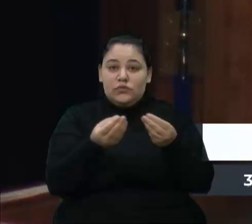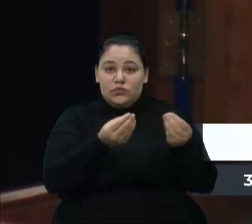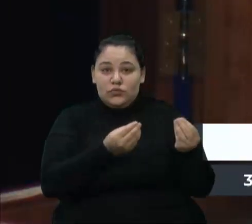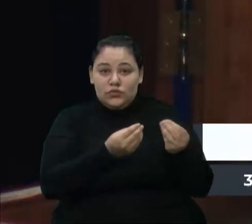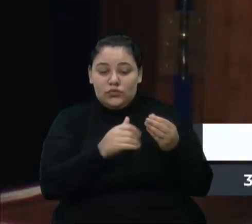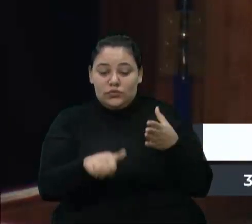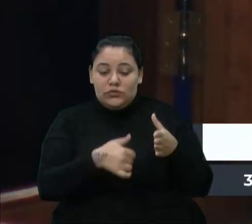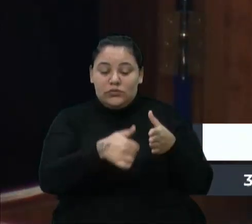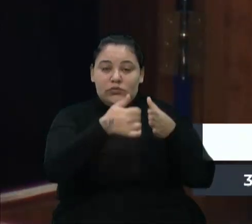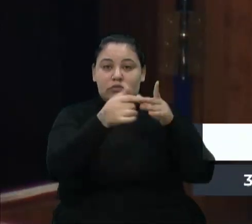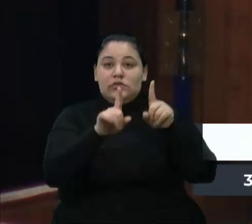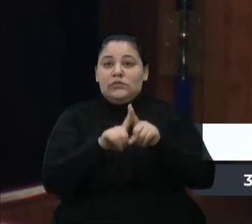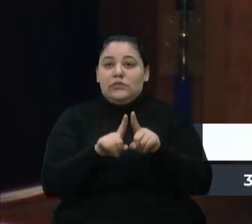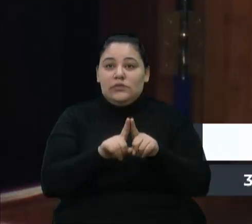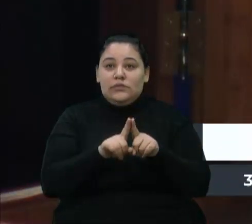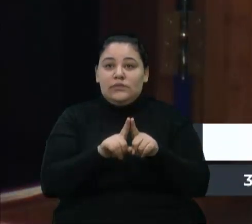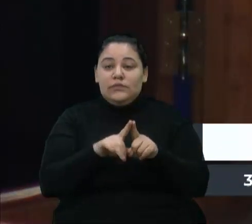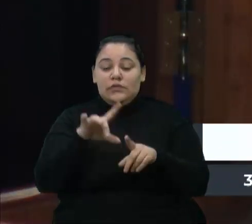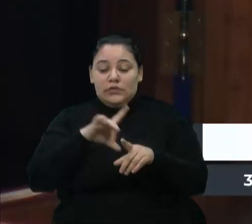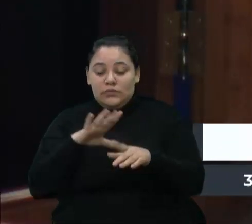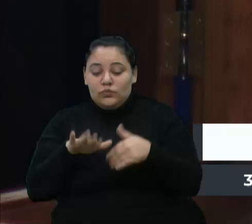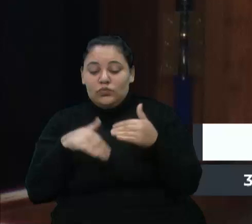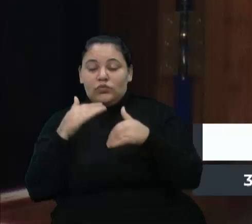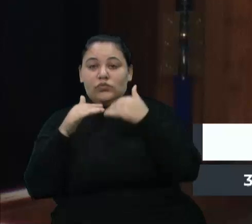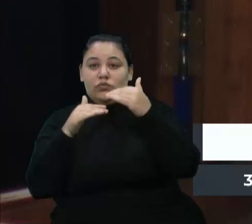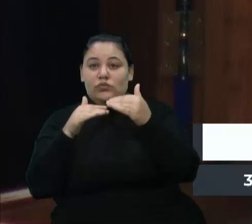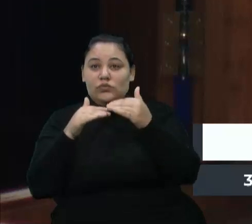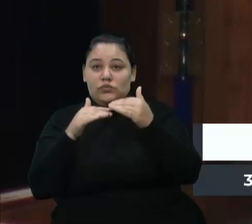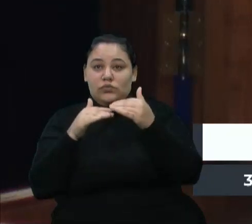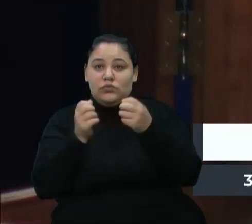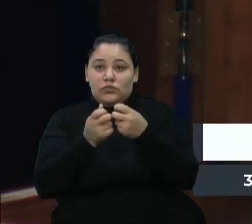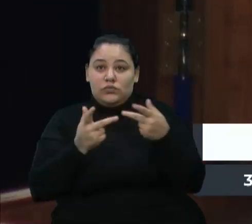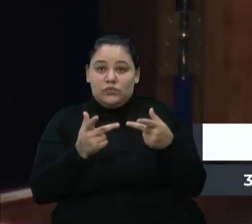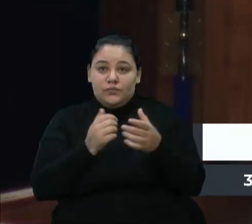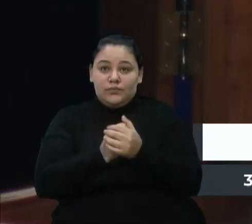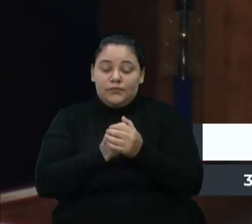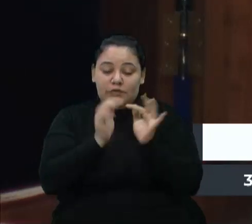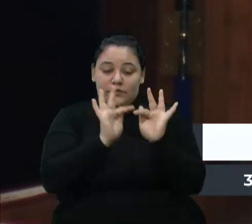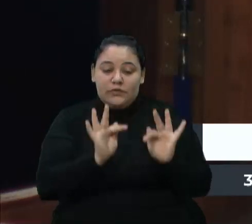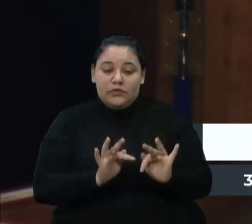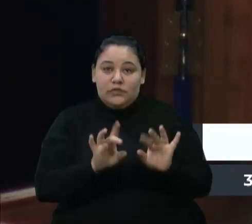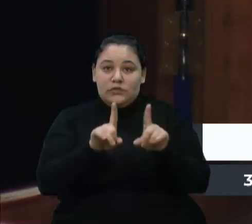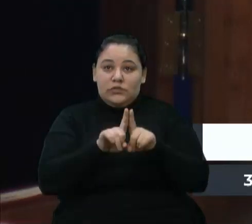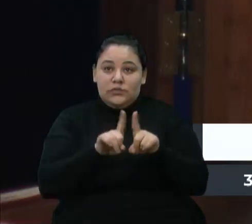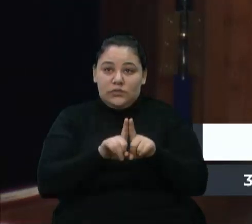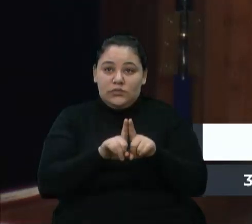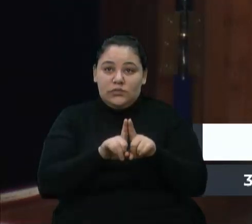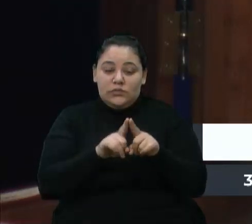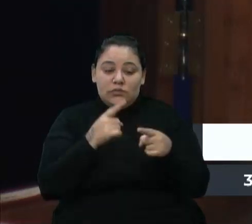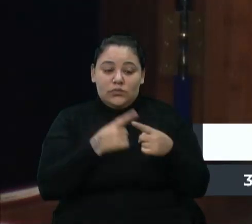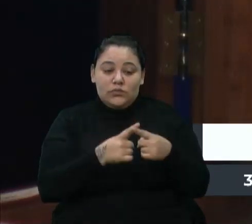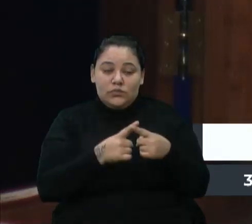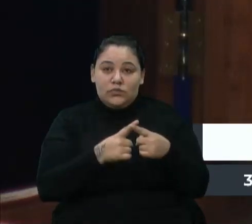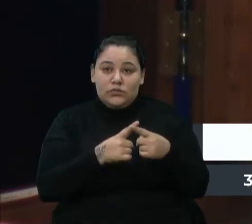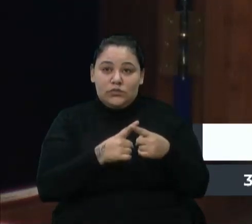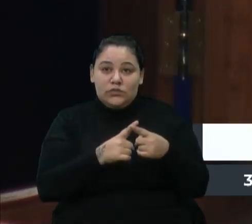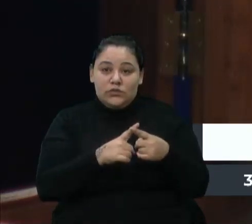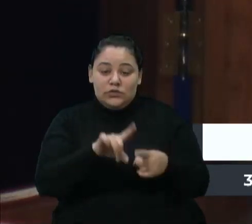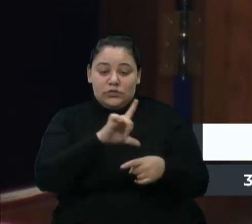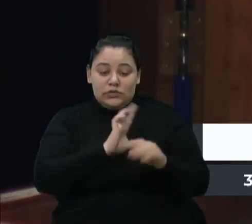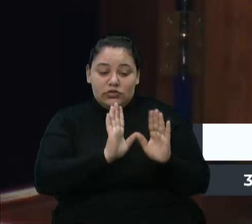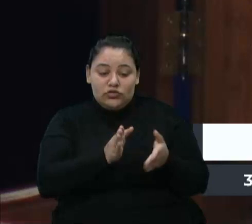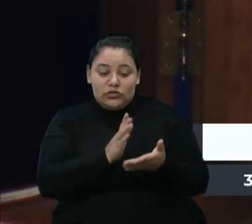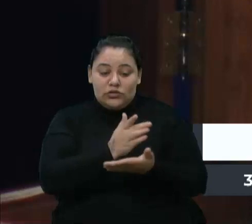nessas melhorias, temos avançado bastante nessas melhorias e felizes também porque tem já outros